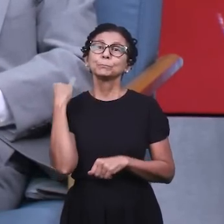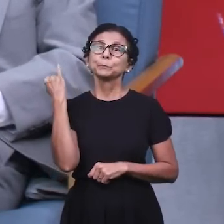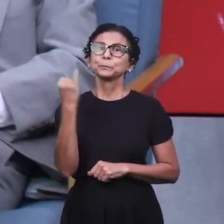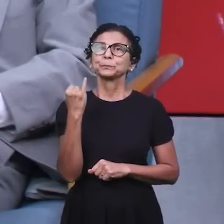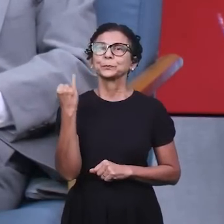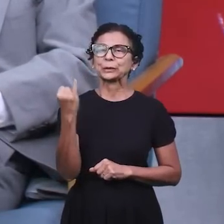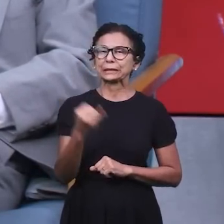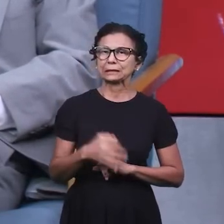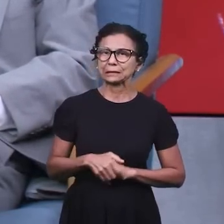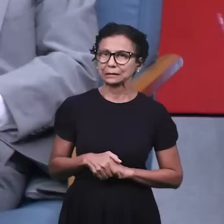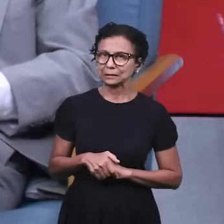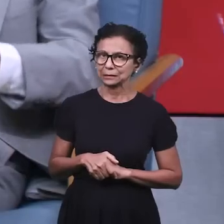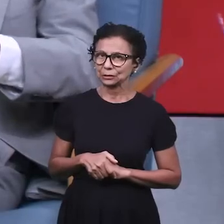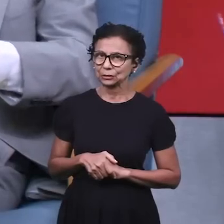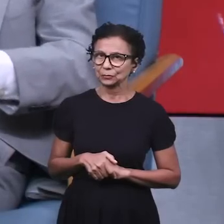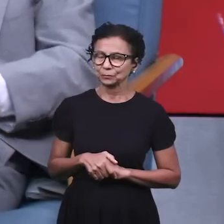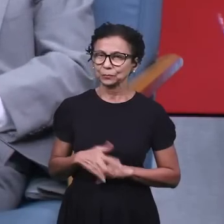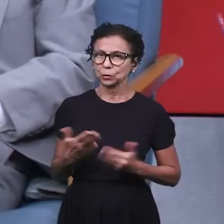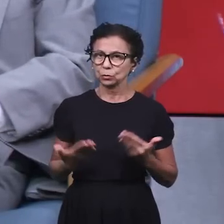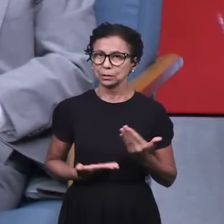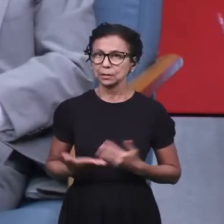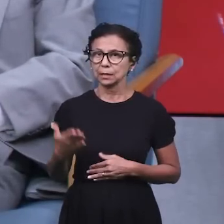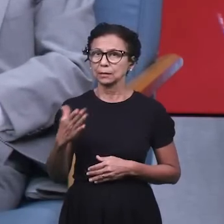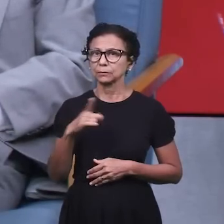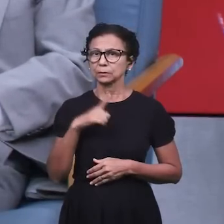muita experiência com a madrugada. No início,